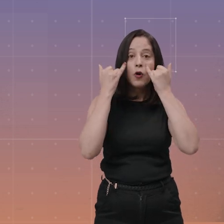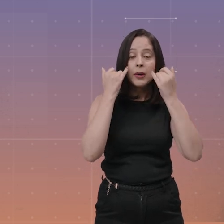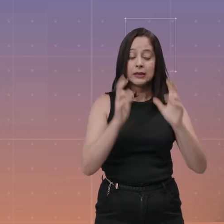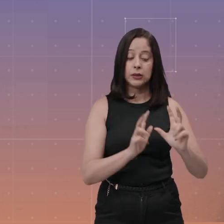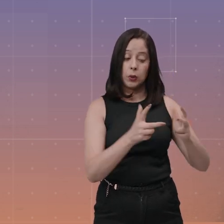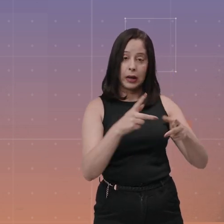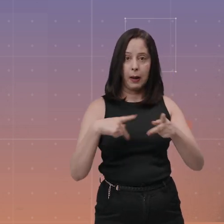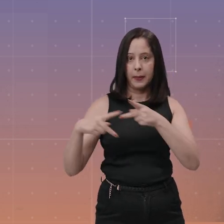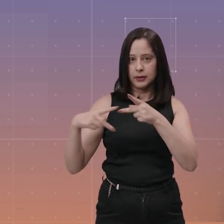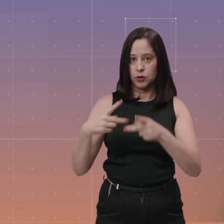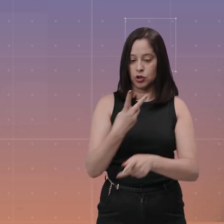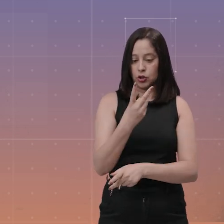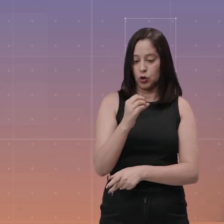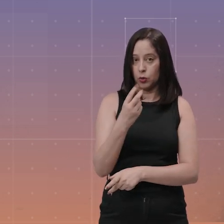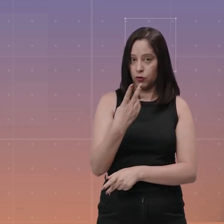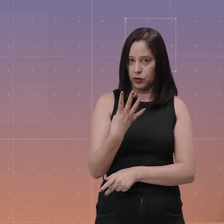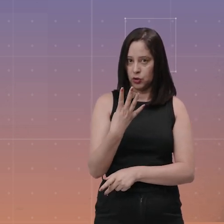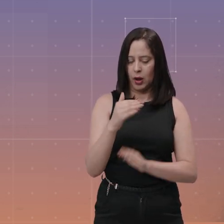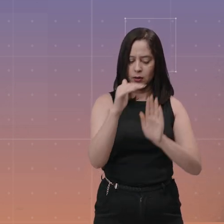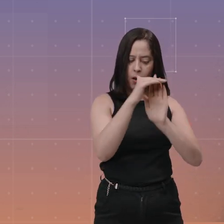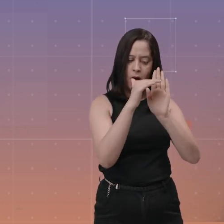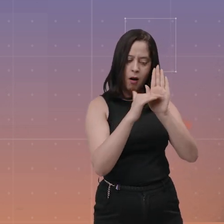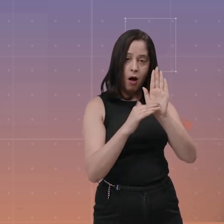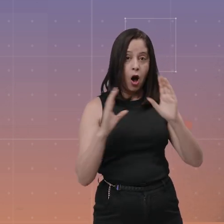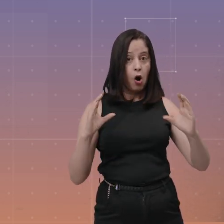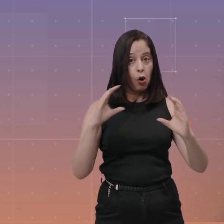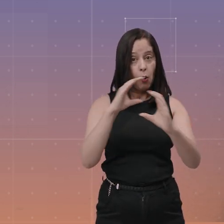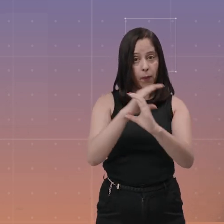em 2024. A programação